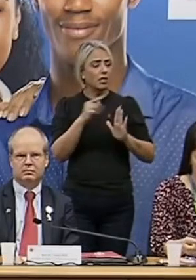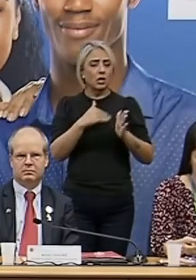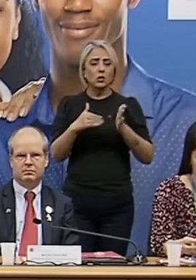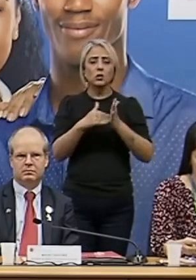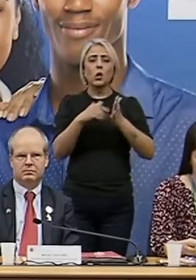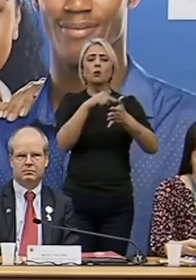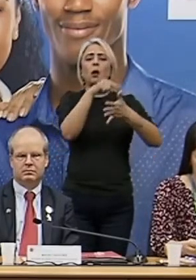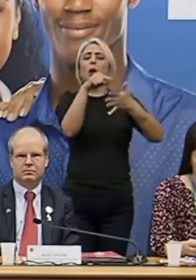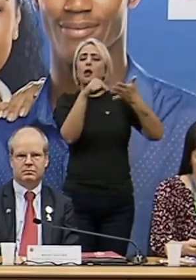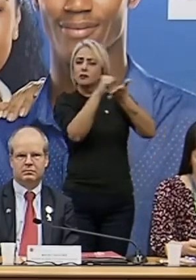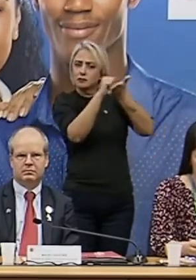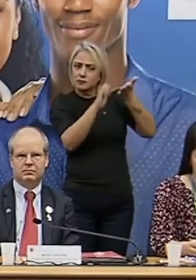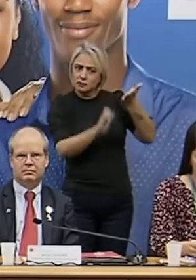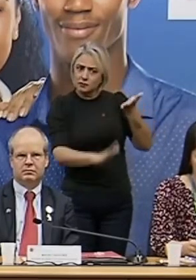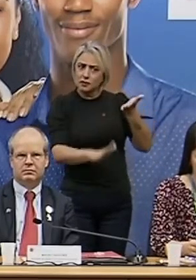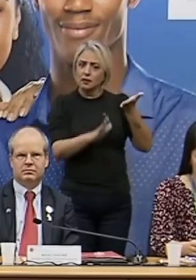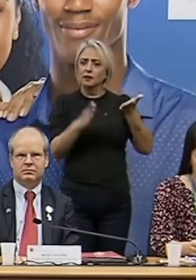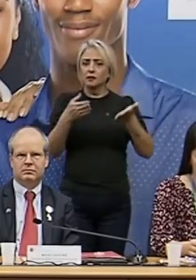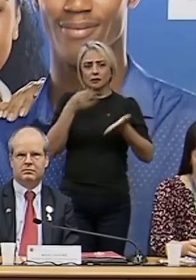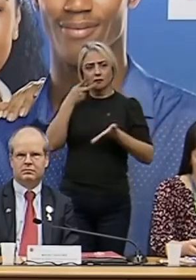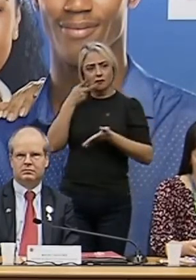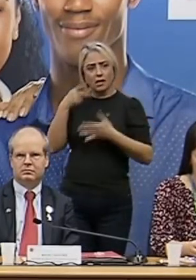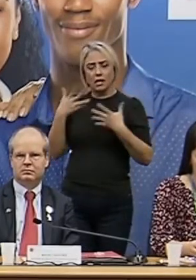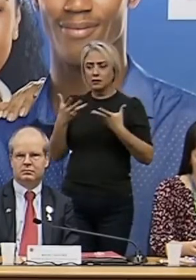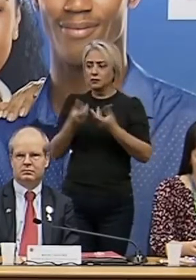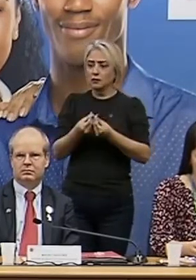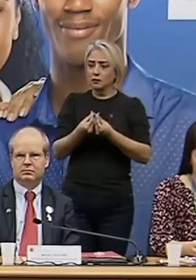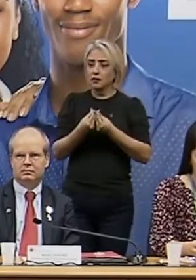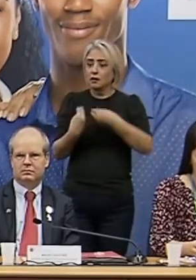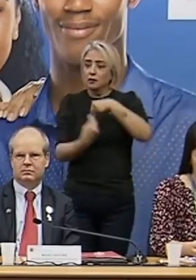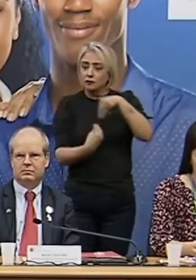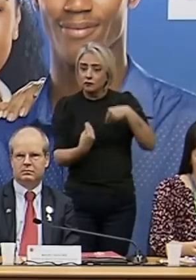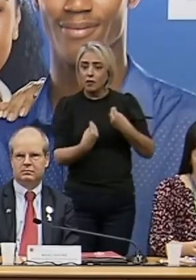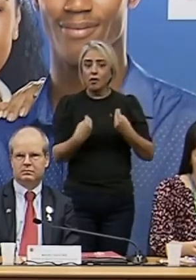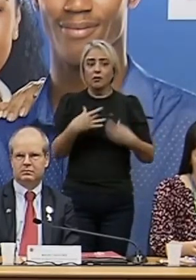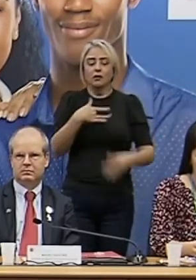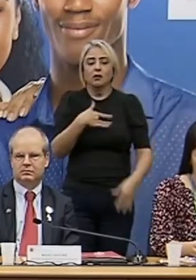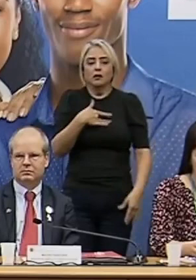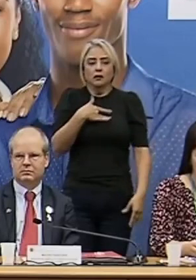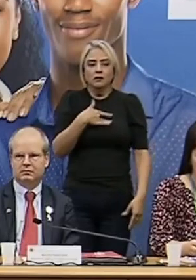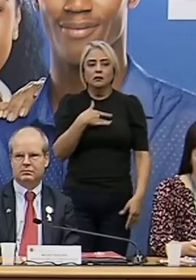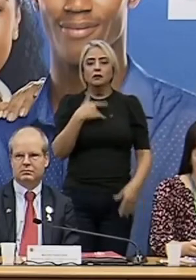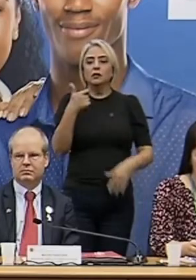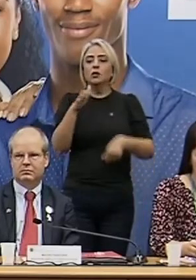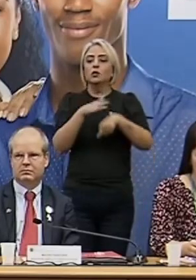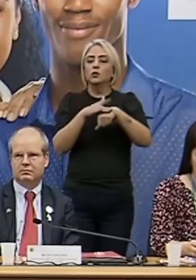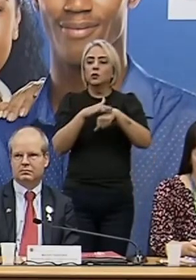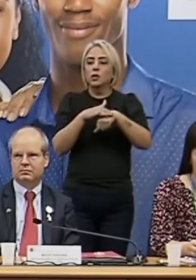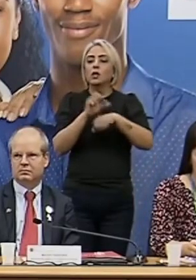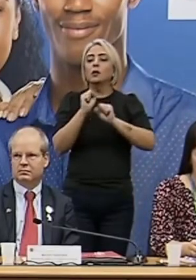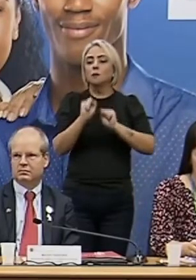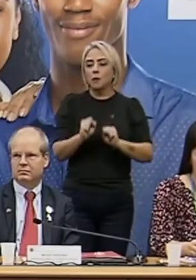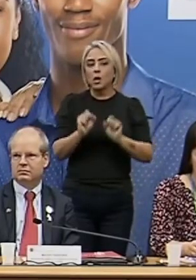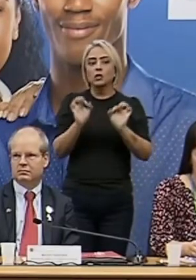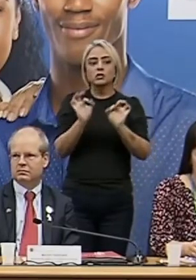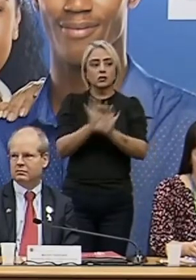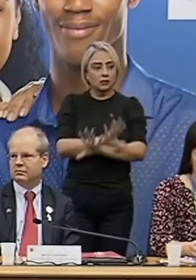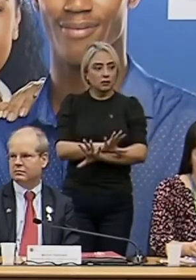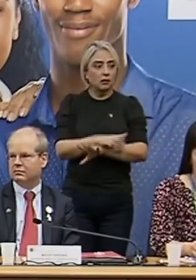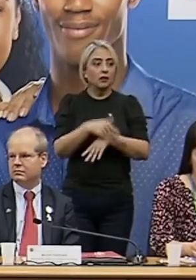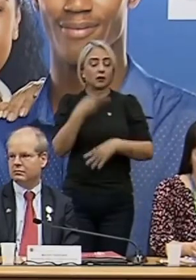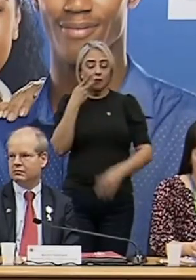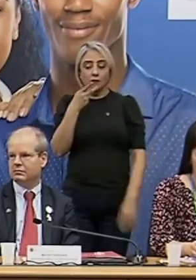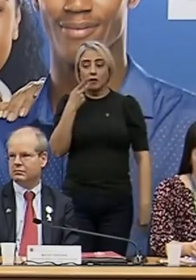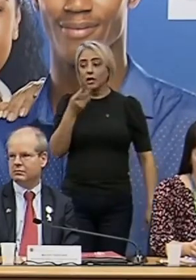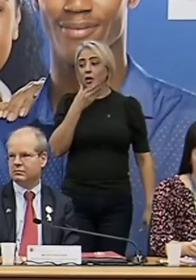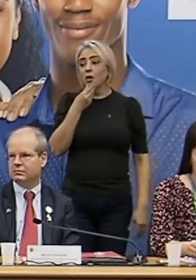todas essas ações mencionadas em torno da tuberculose e outras doenças passíveis de eliminação, como